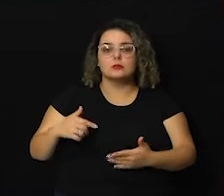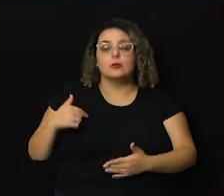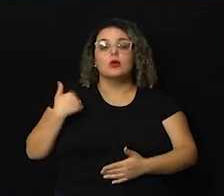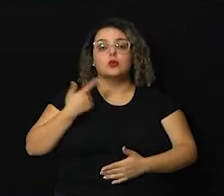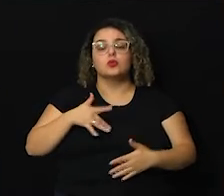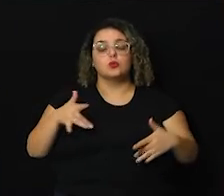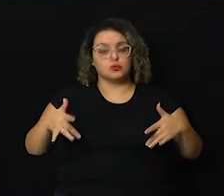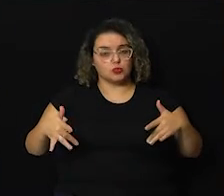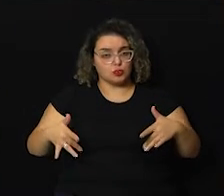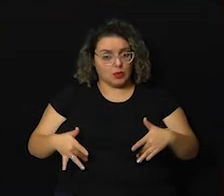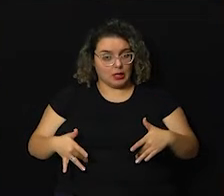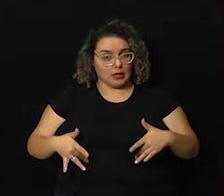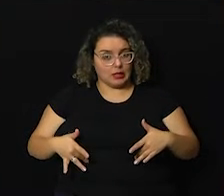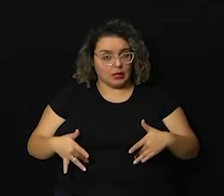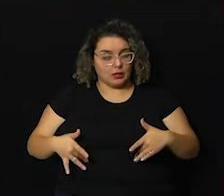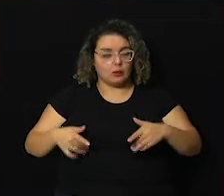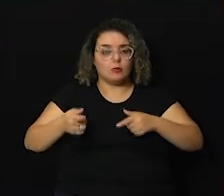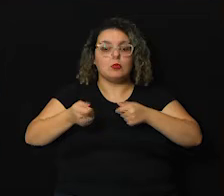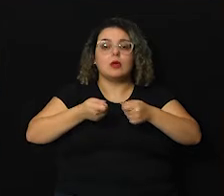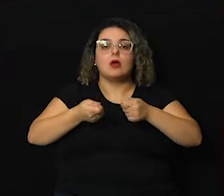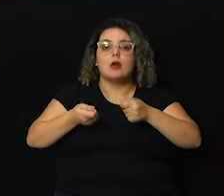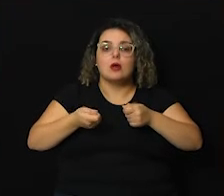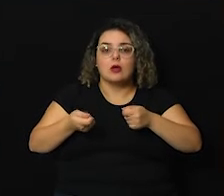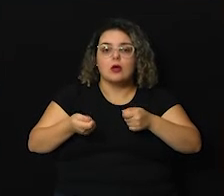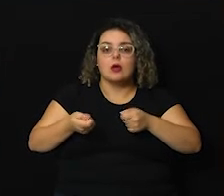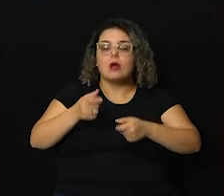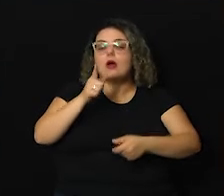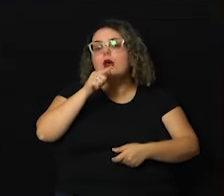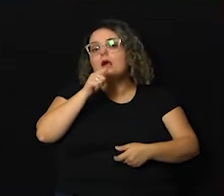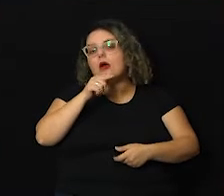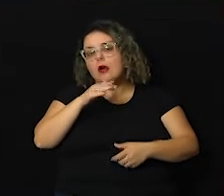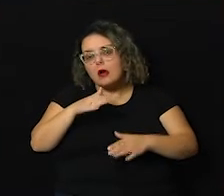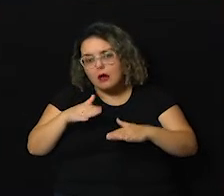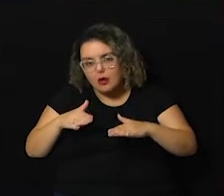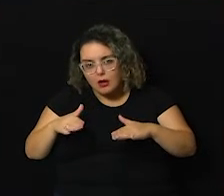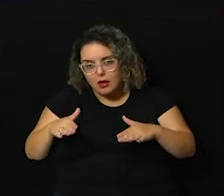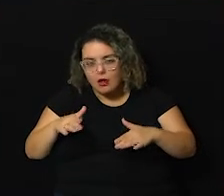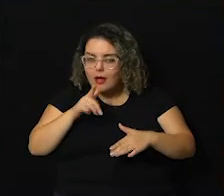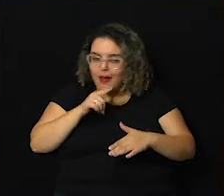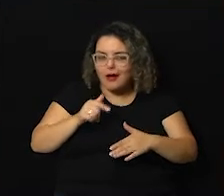função renal, né, para equilibrar volumes de água